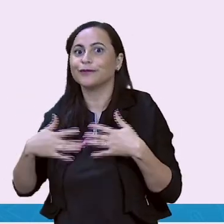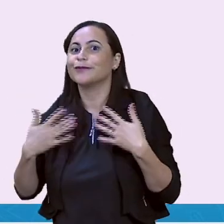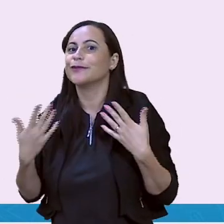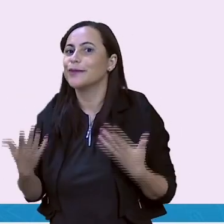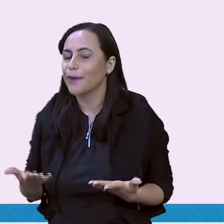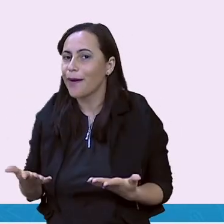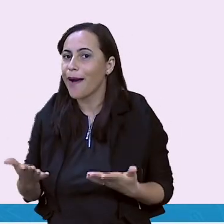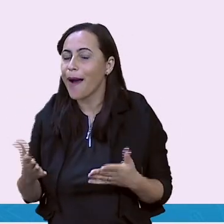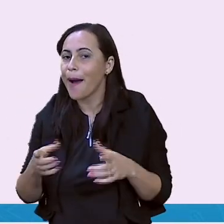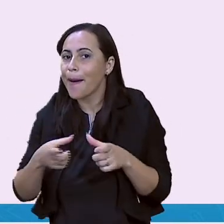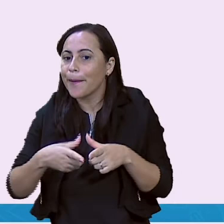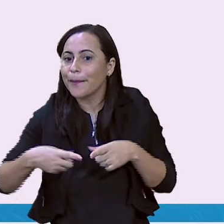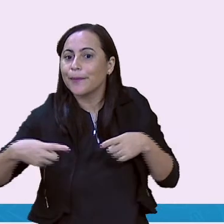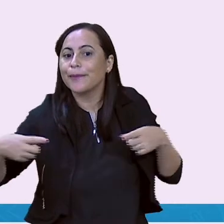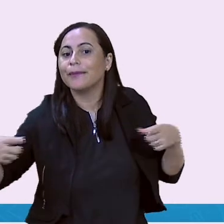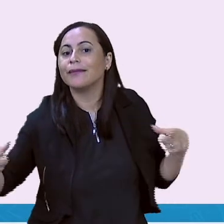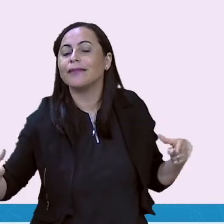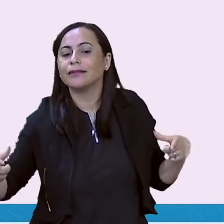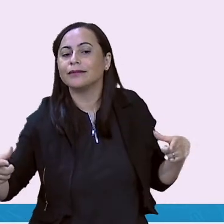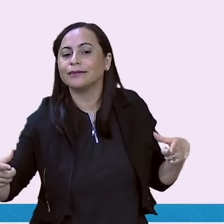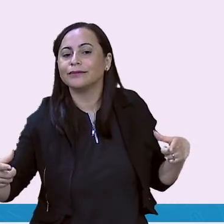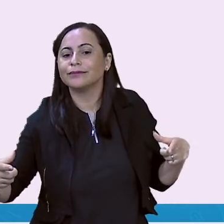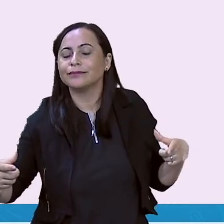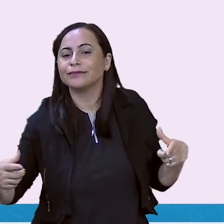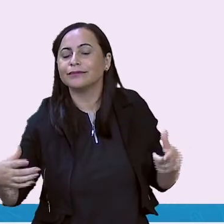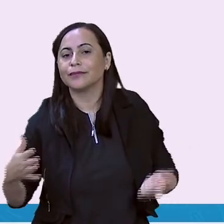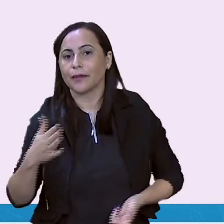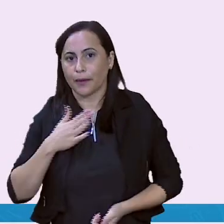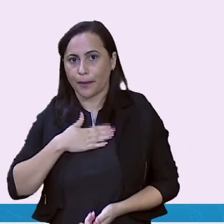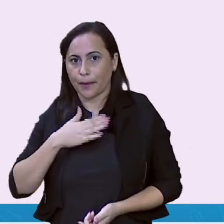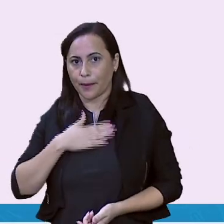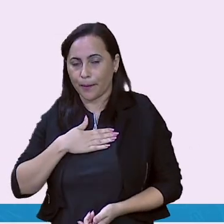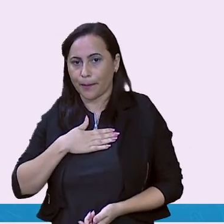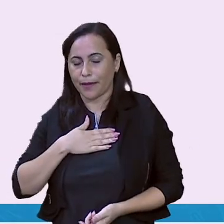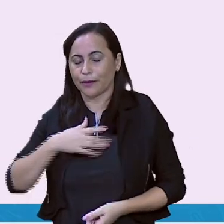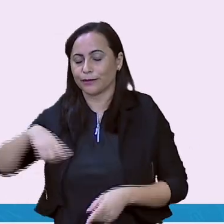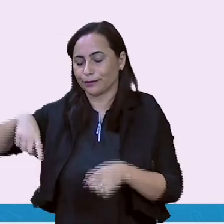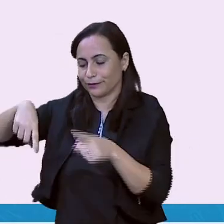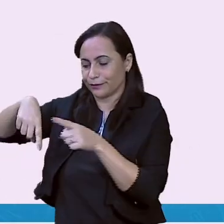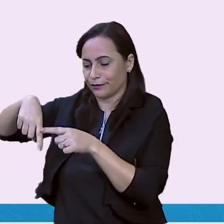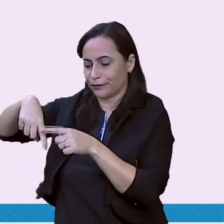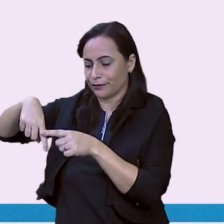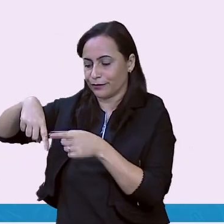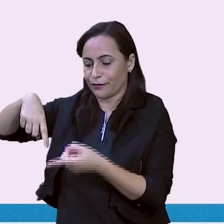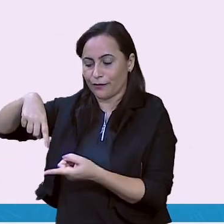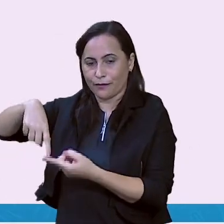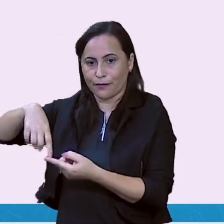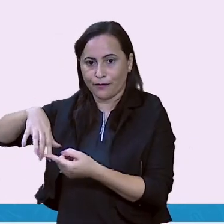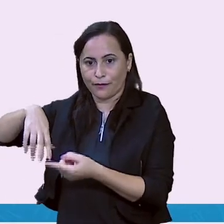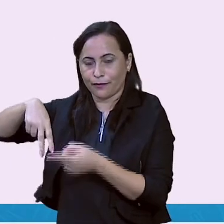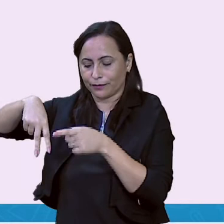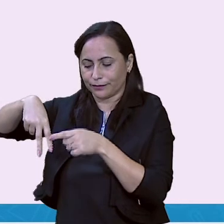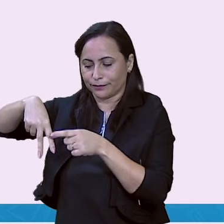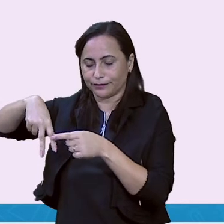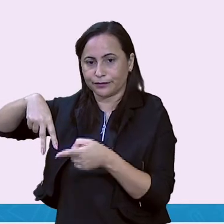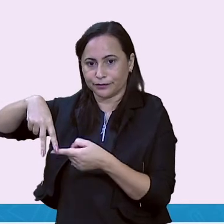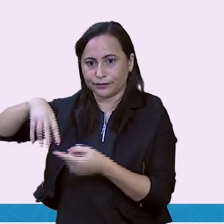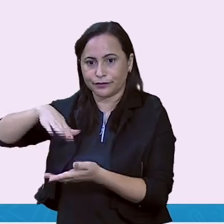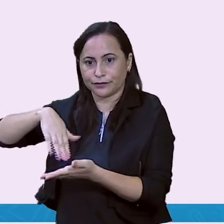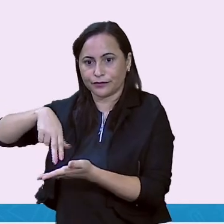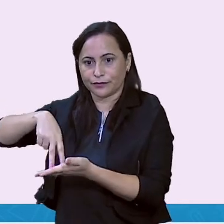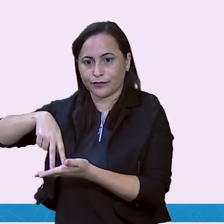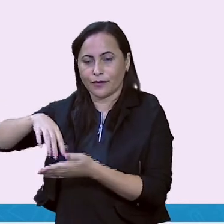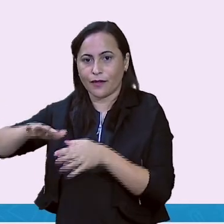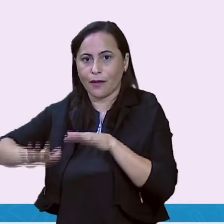lá com a fita métrica e o maior foi a distância do joelho à planta do pé. Vocês